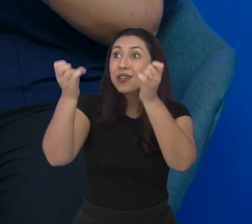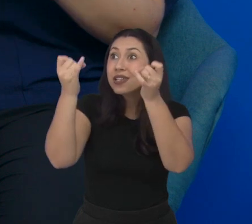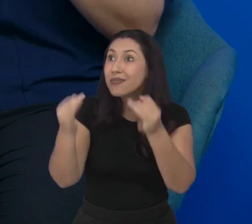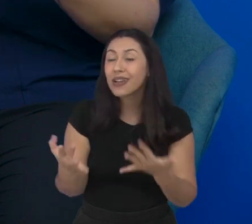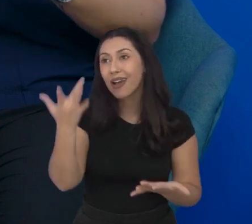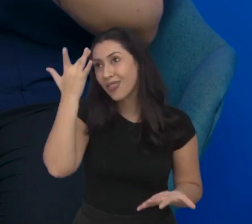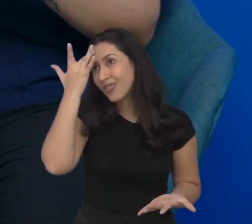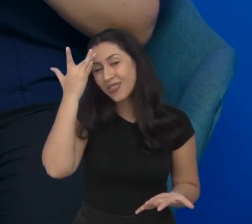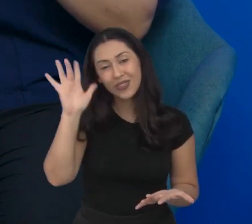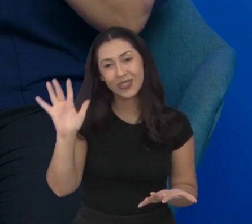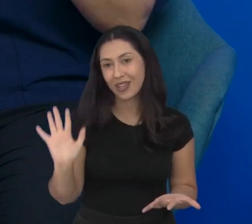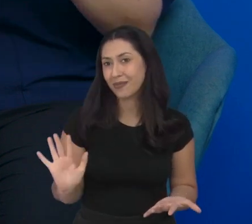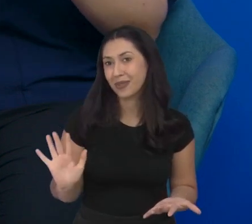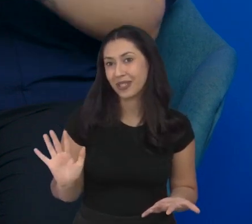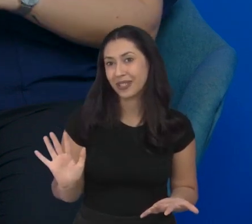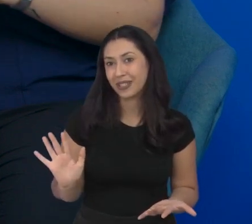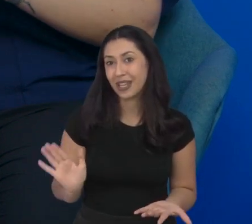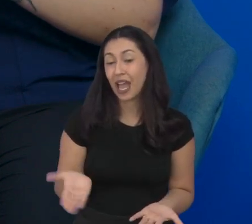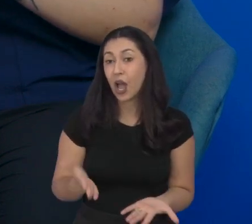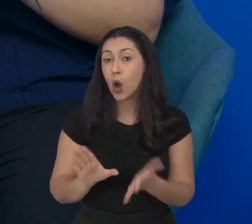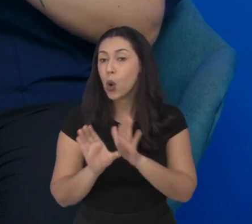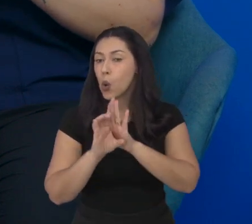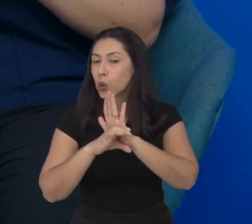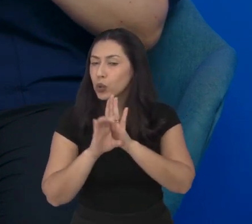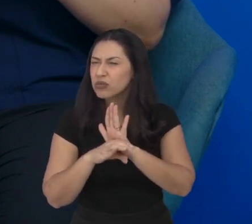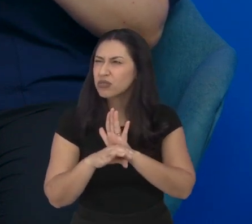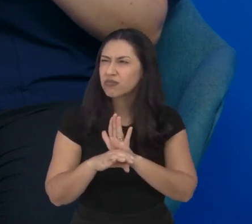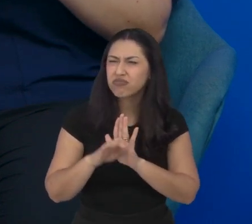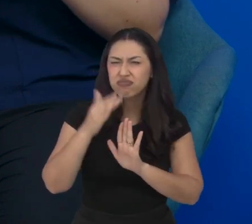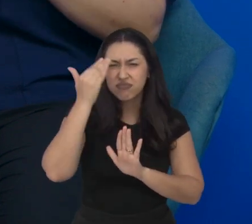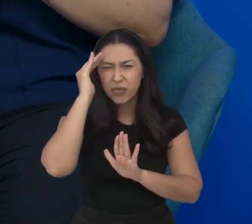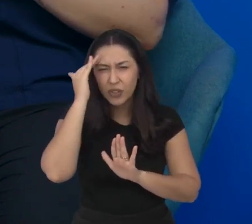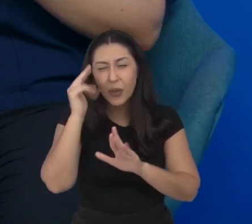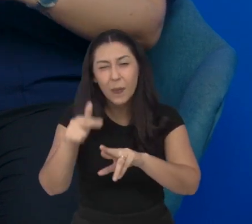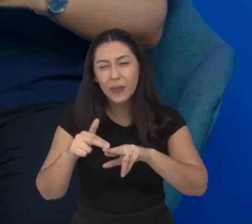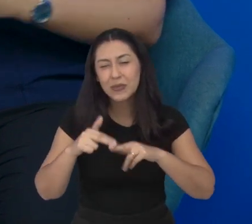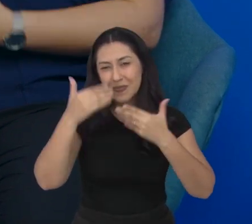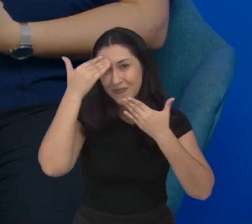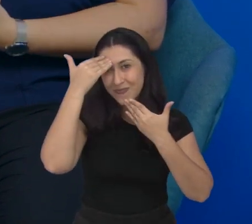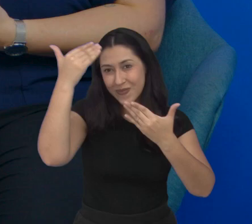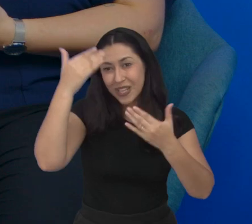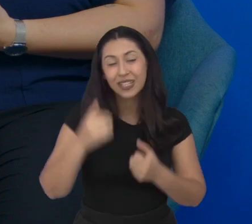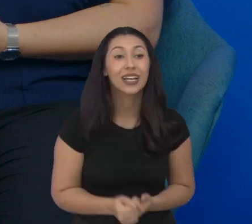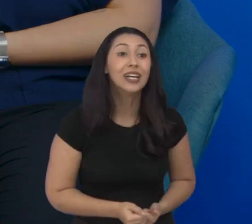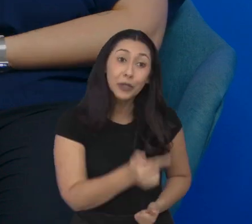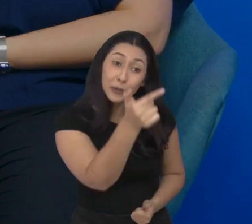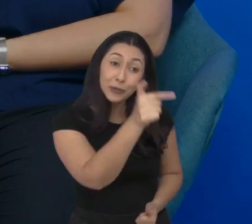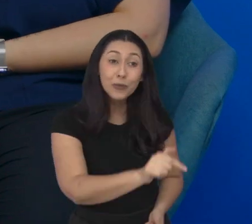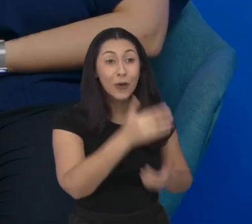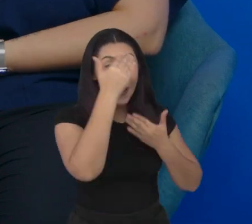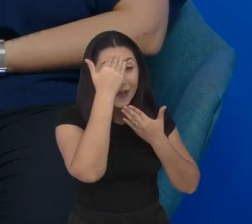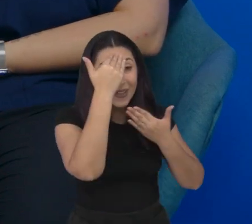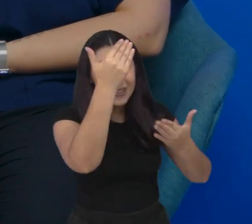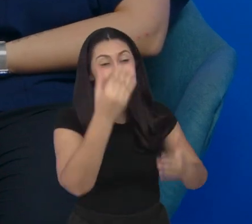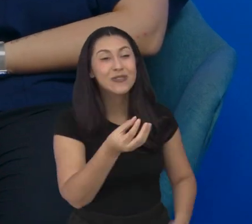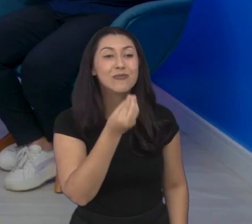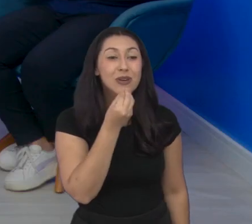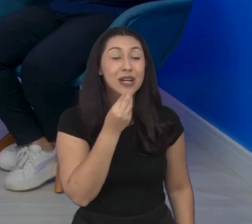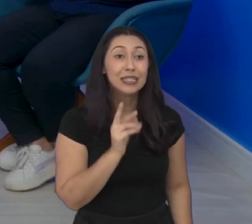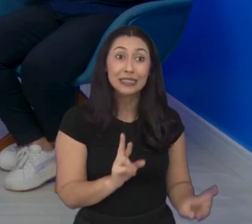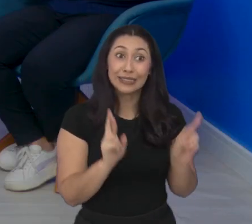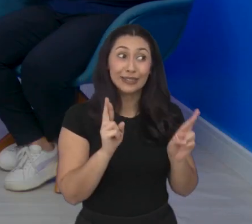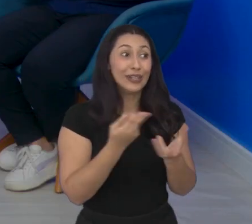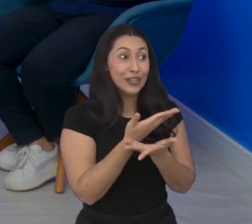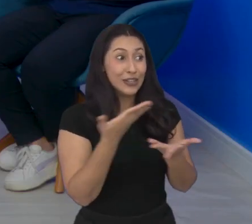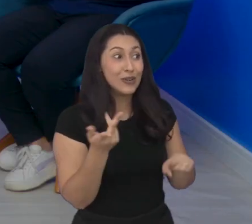consegue explicar, né? Não consegue entender. É um conceito que às vezes fica meio no ar. Então, muito obrigada pelo esclarecimento. Mais uma vez agradeço a